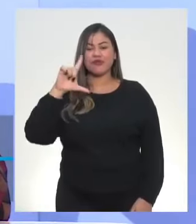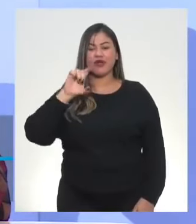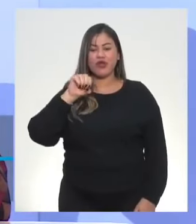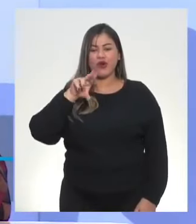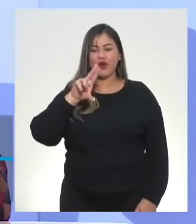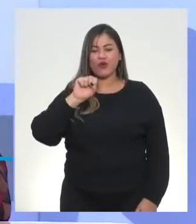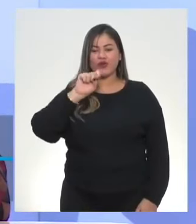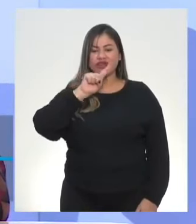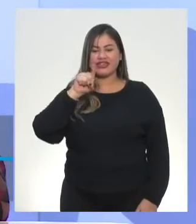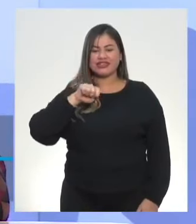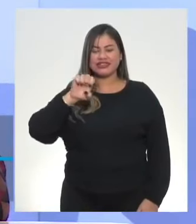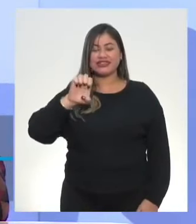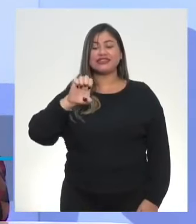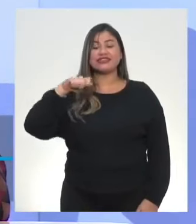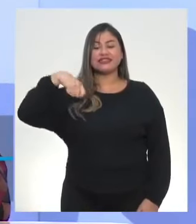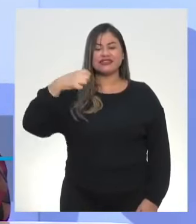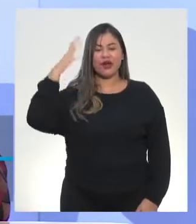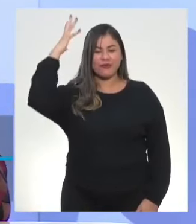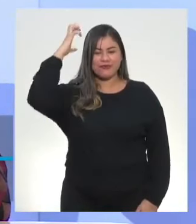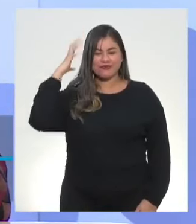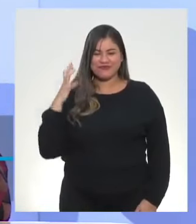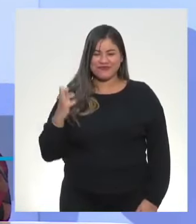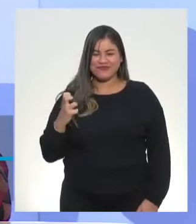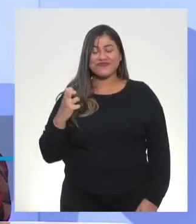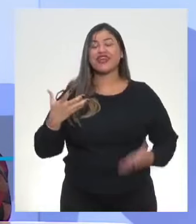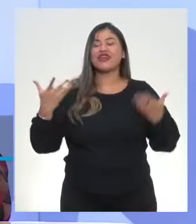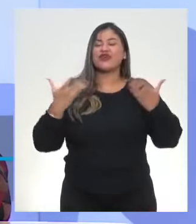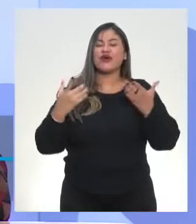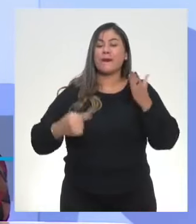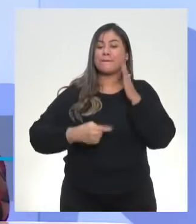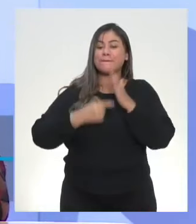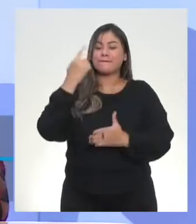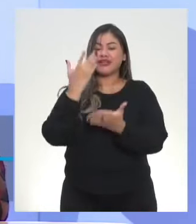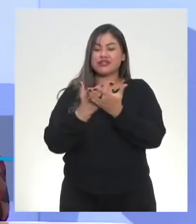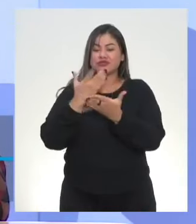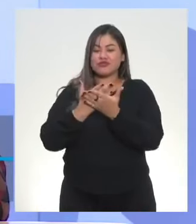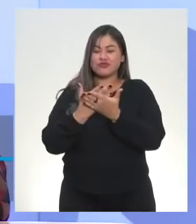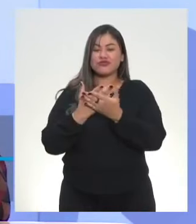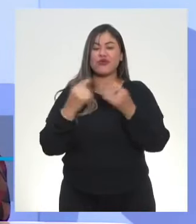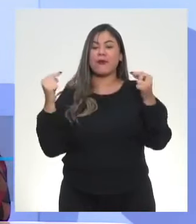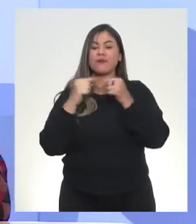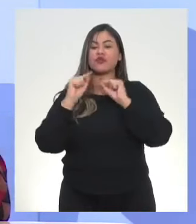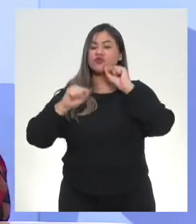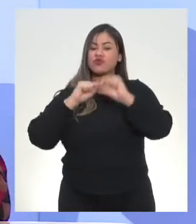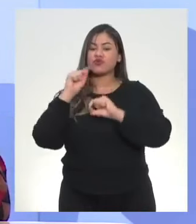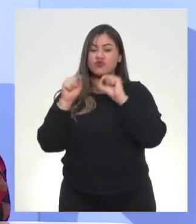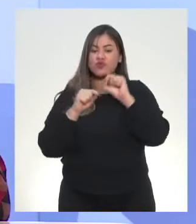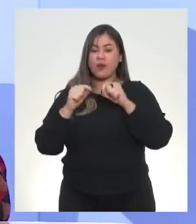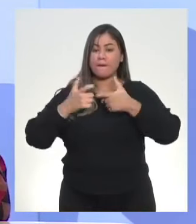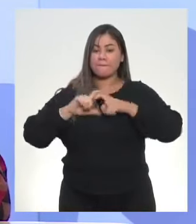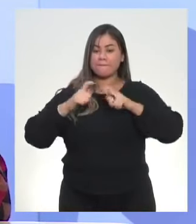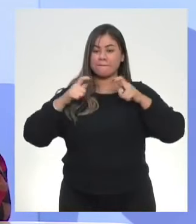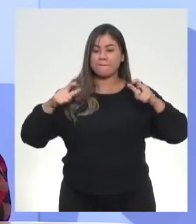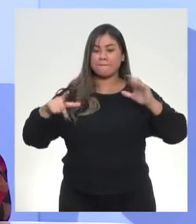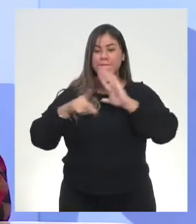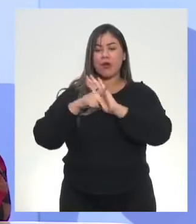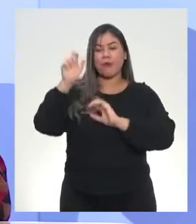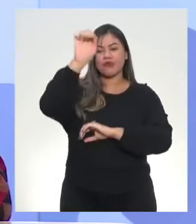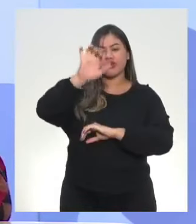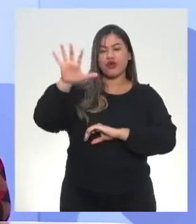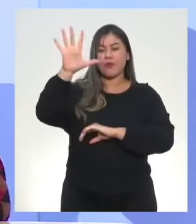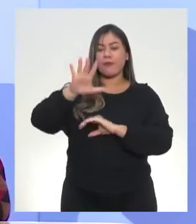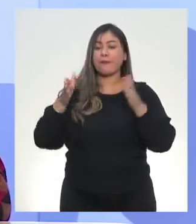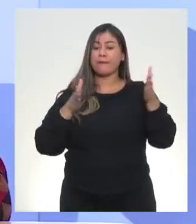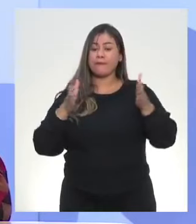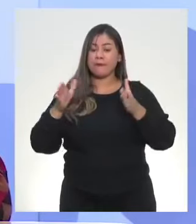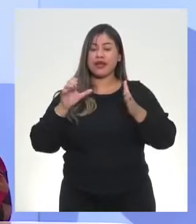Luíse Coutinho e hoje nós teremos a primeira de uma série de aulas que vão falar aí da expansão